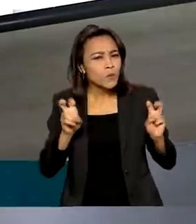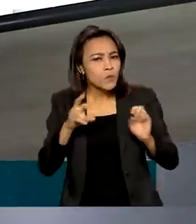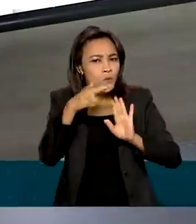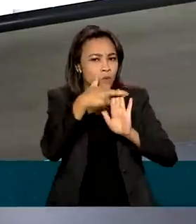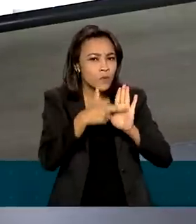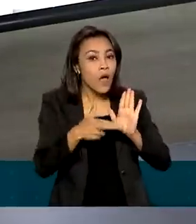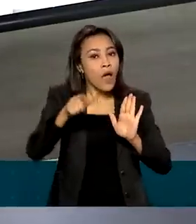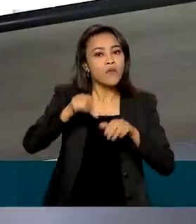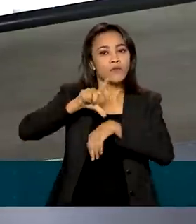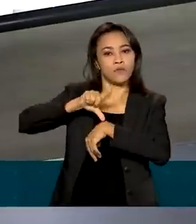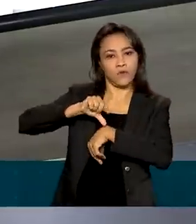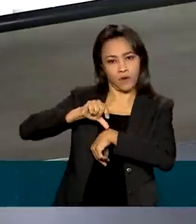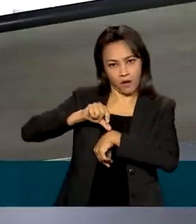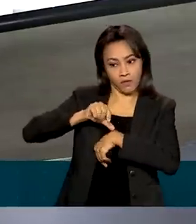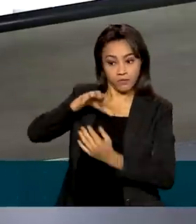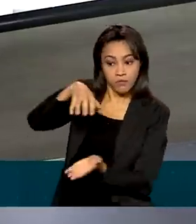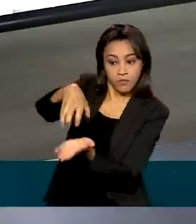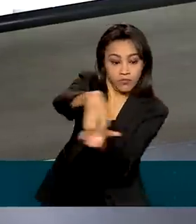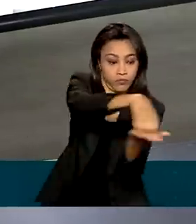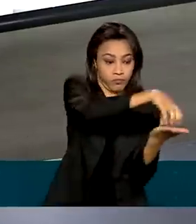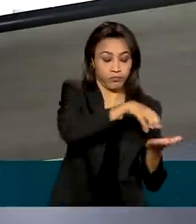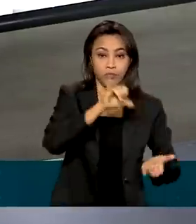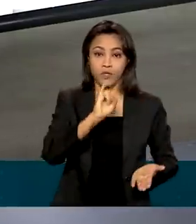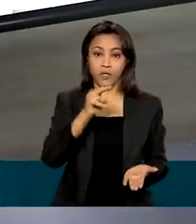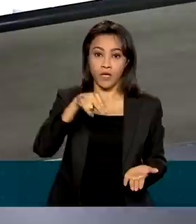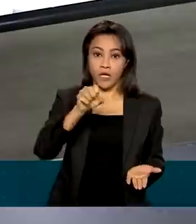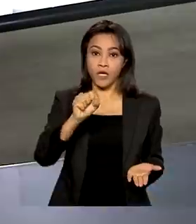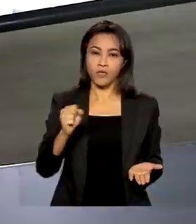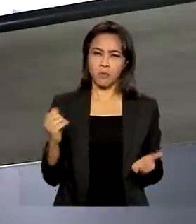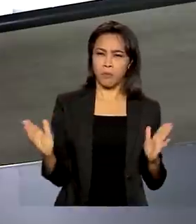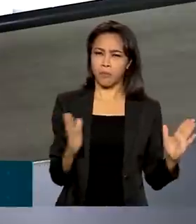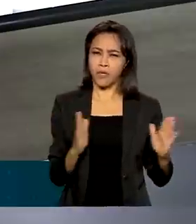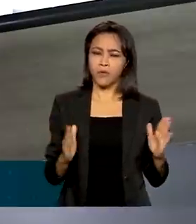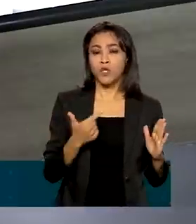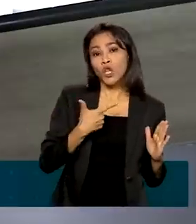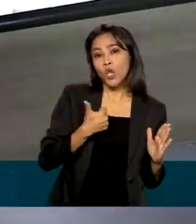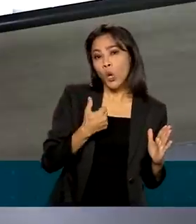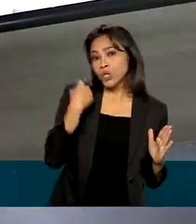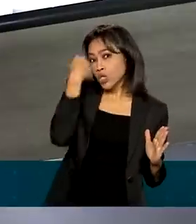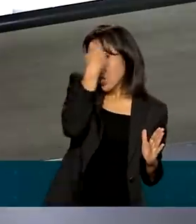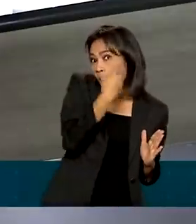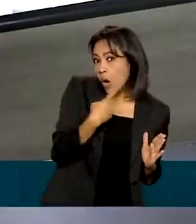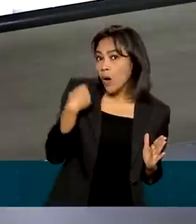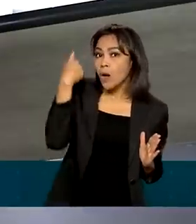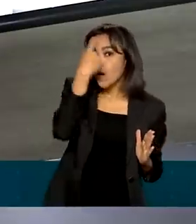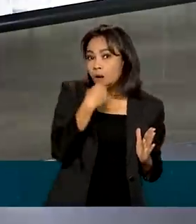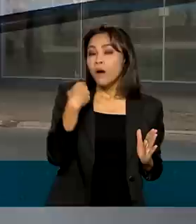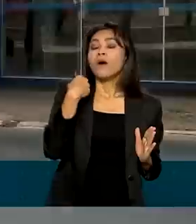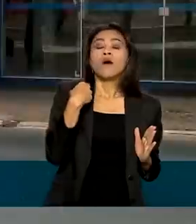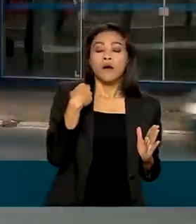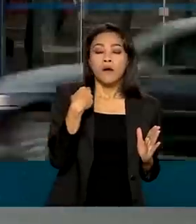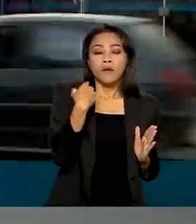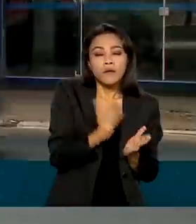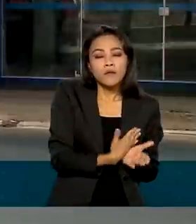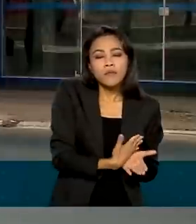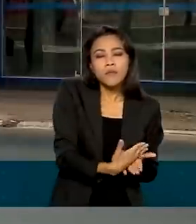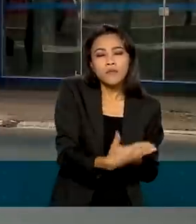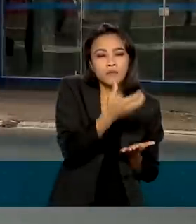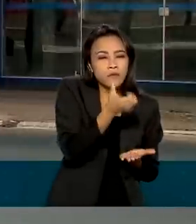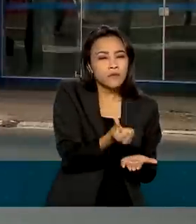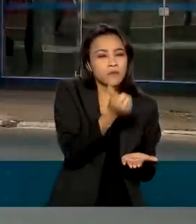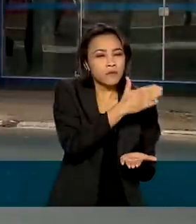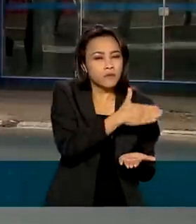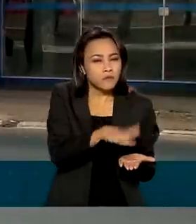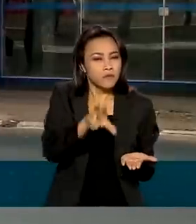horários né as agências vão funcionar por 12 horas diárias né com o início previsto para as 6:30 da manhã